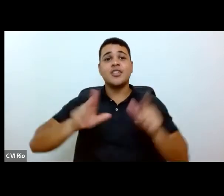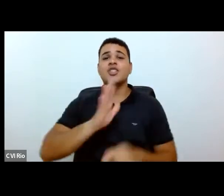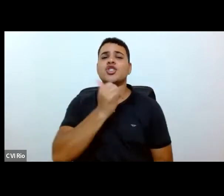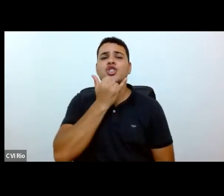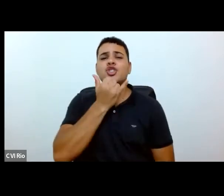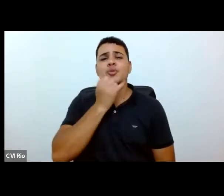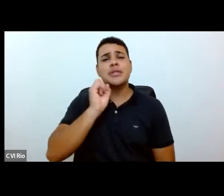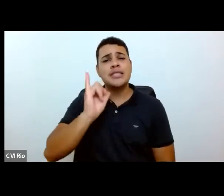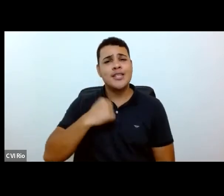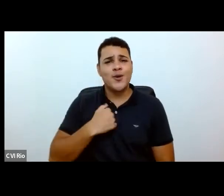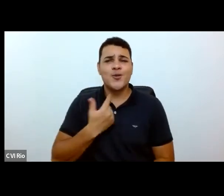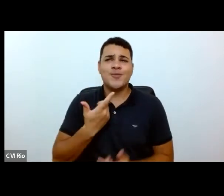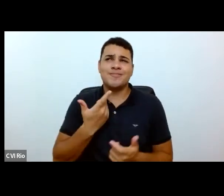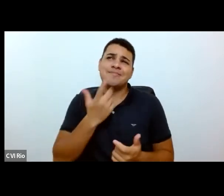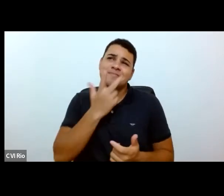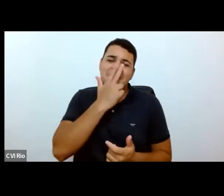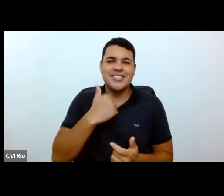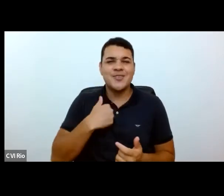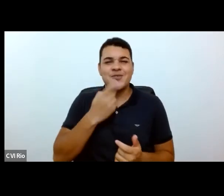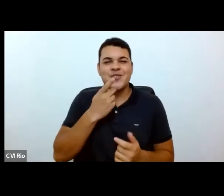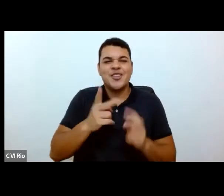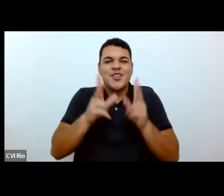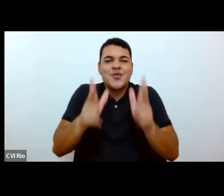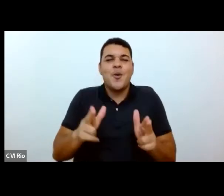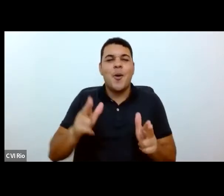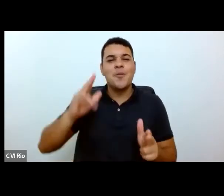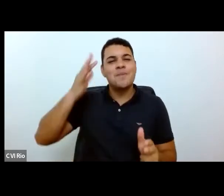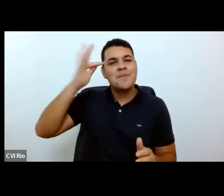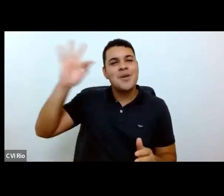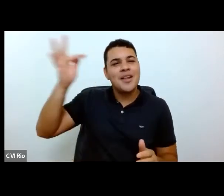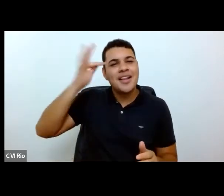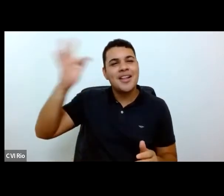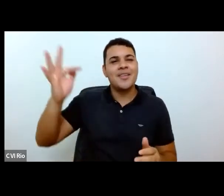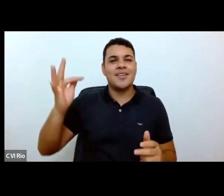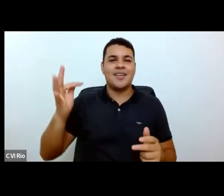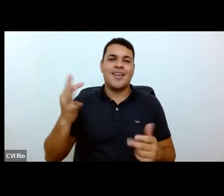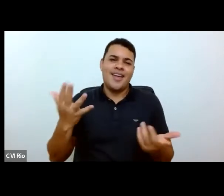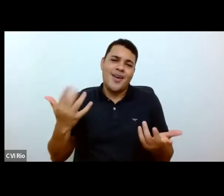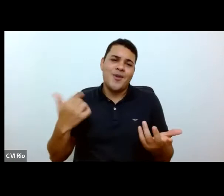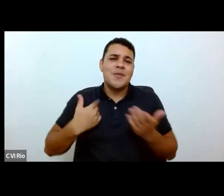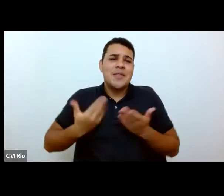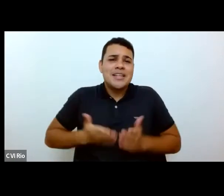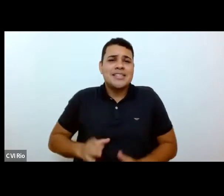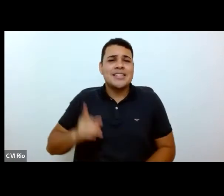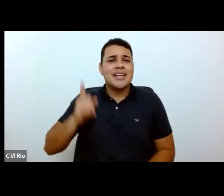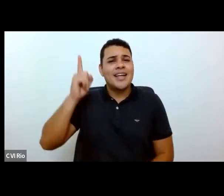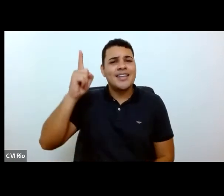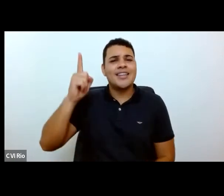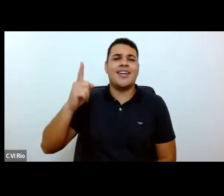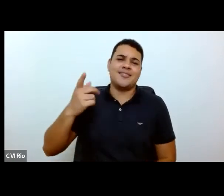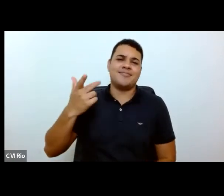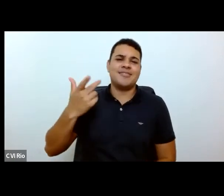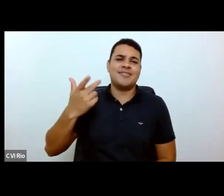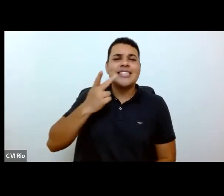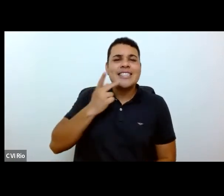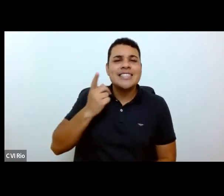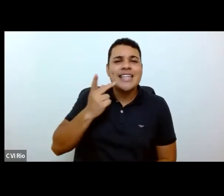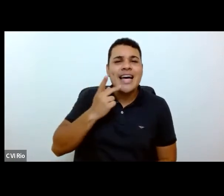poética, né, gente? Mas é porque, né, cearense, criada no Maracatu, né, com muita poesia, muito teatro,